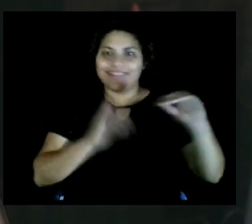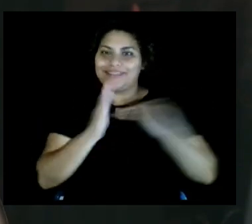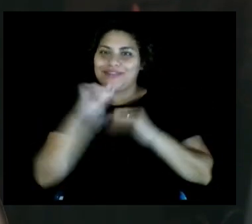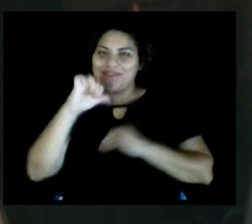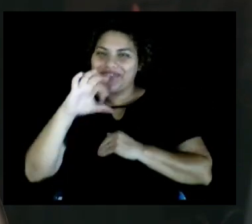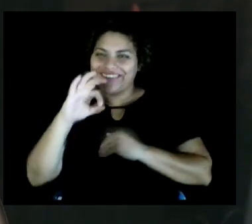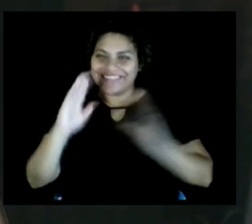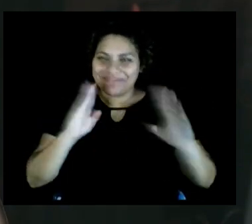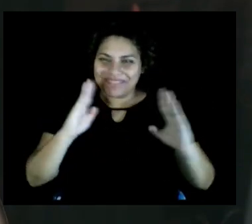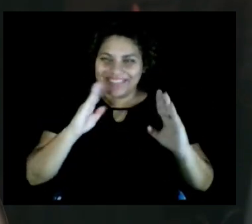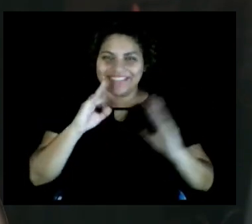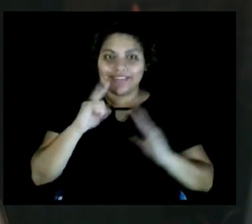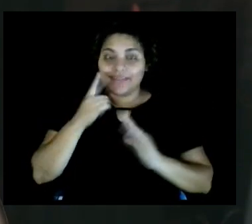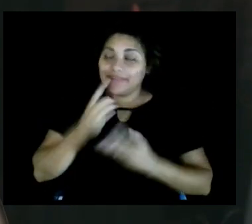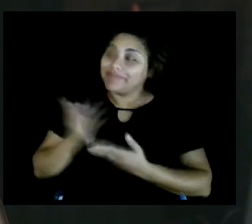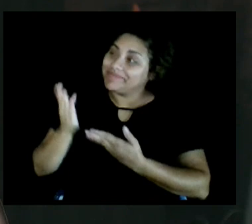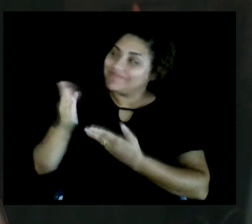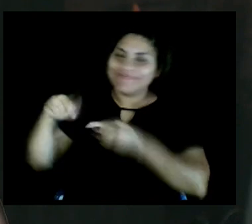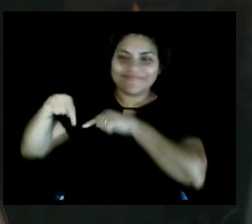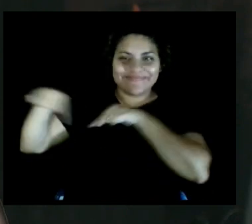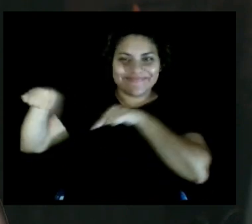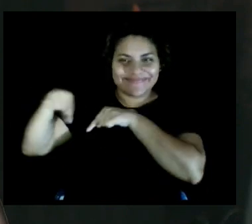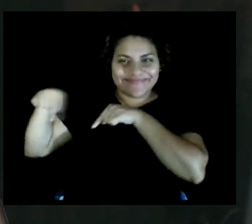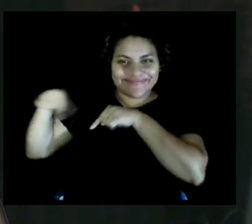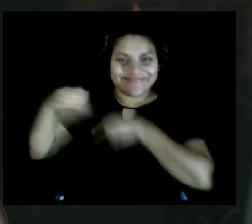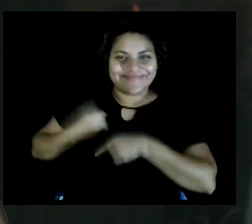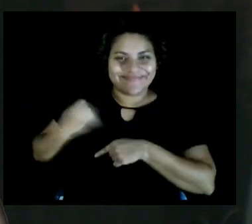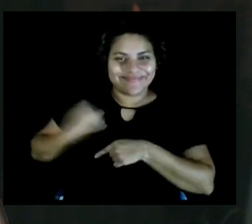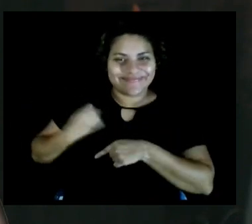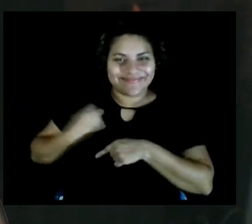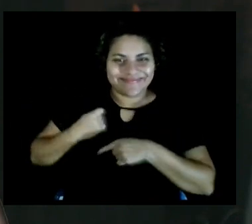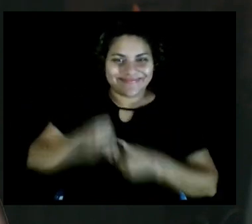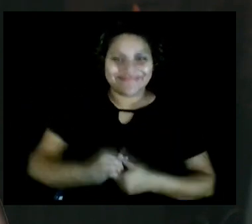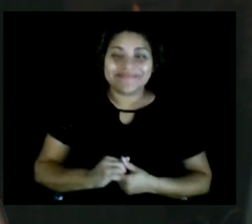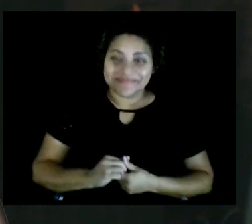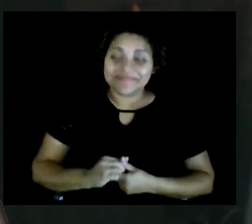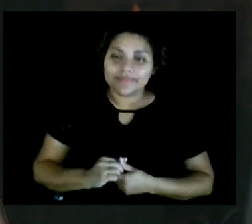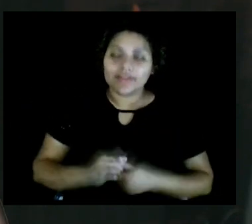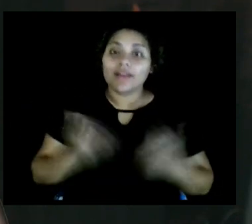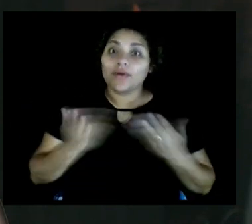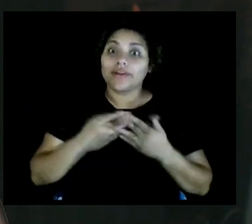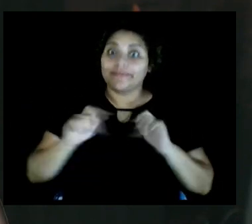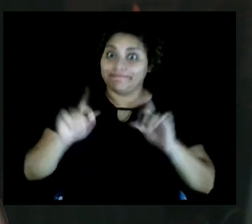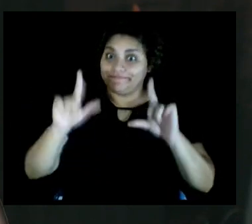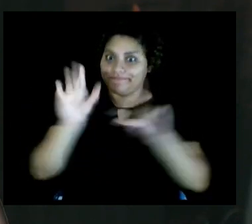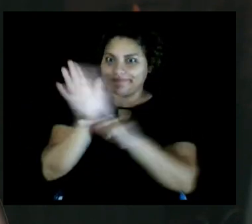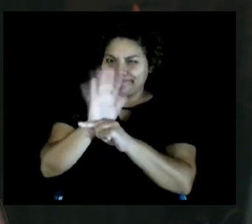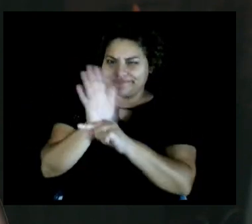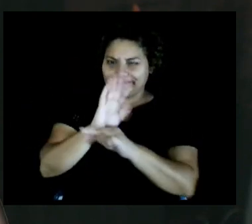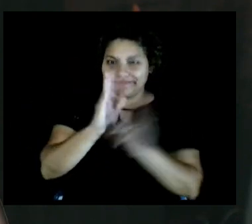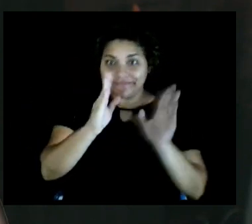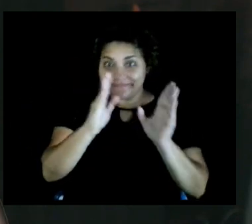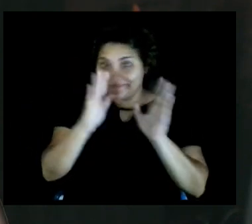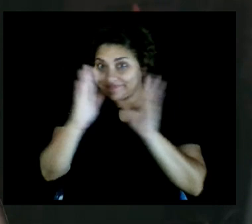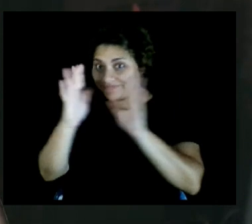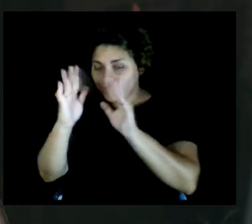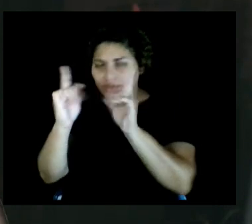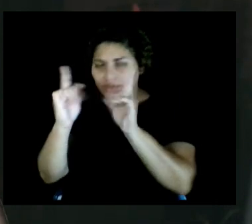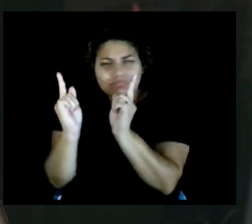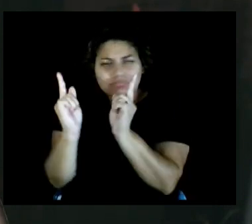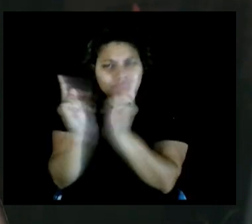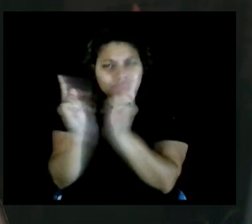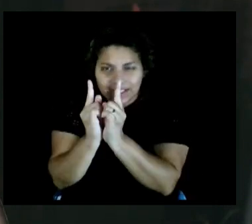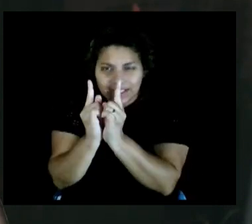978293736. Agora a gente vai exibir um videozinho rapidinho, pequenininho, para mostrar para você de